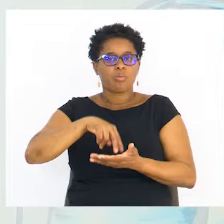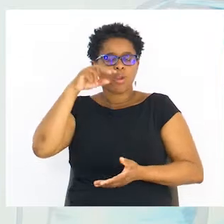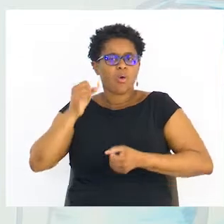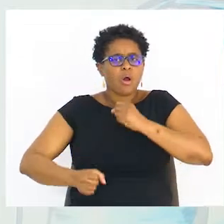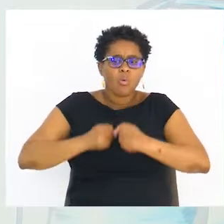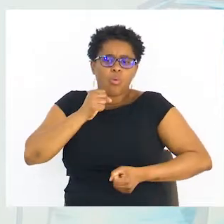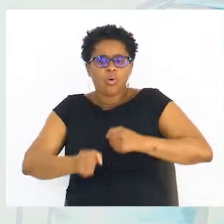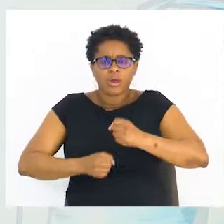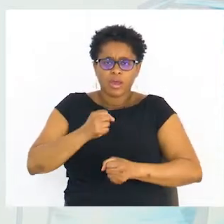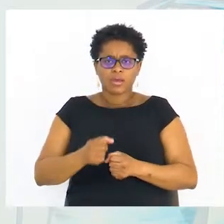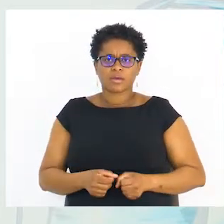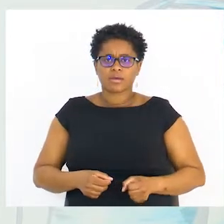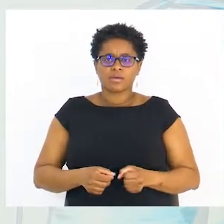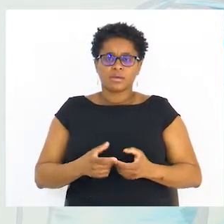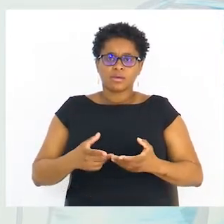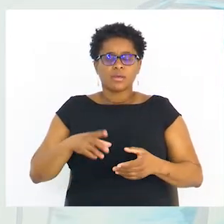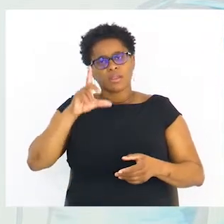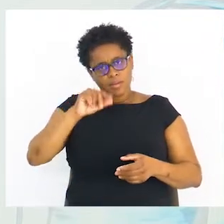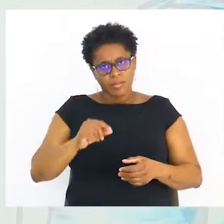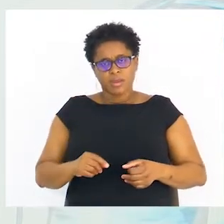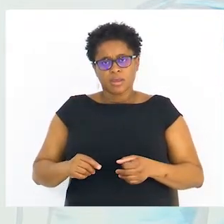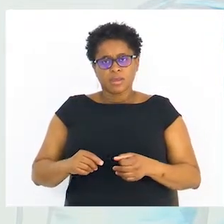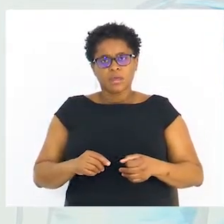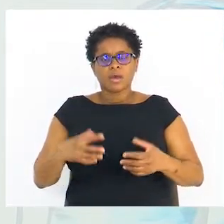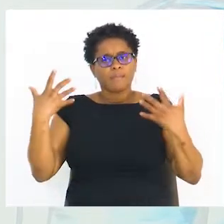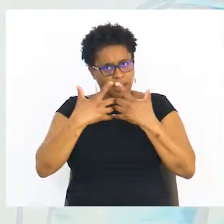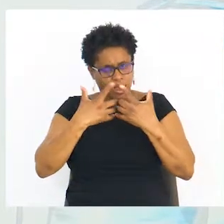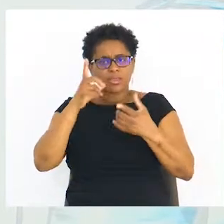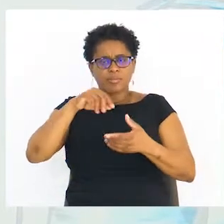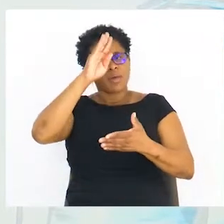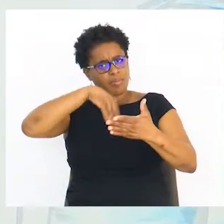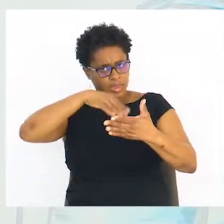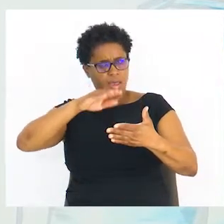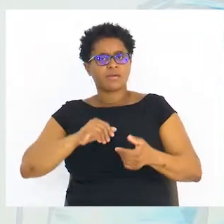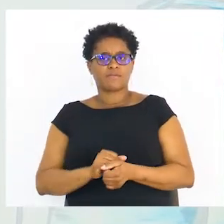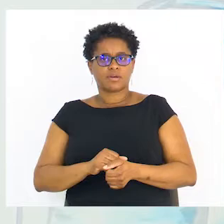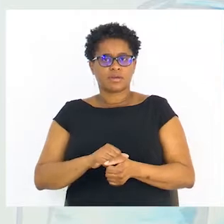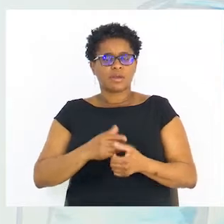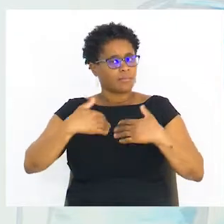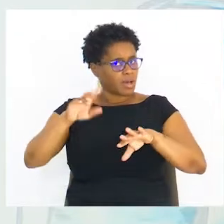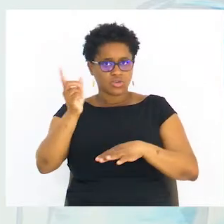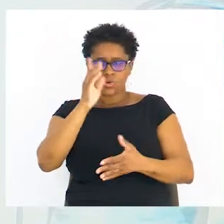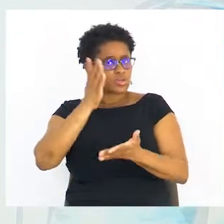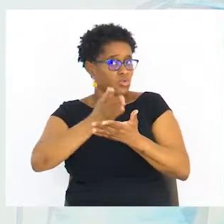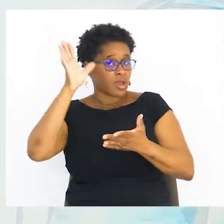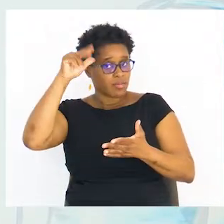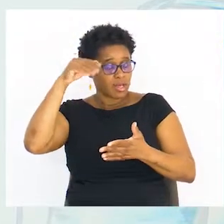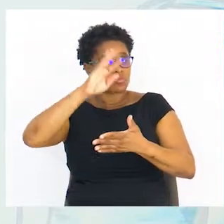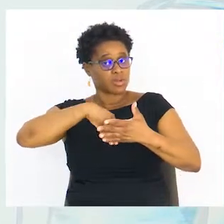a correr e até a brigar. Pintavam os animais. Mas não somente os animais